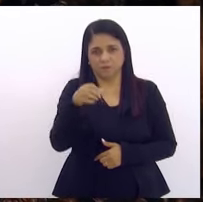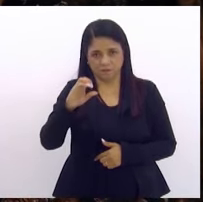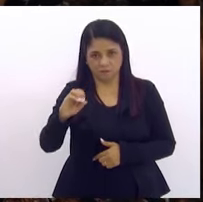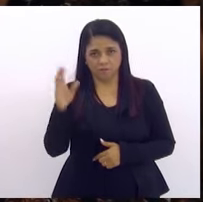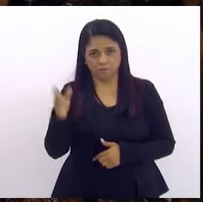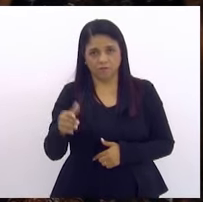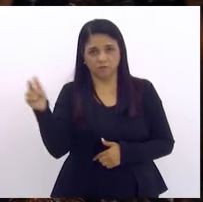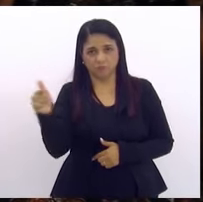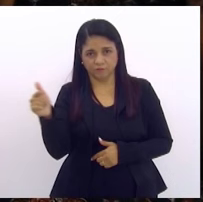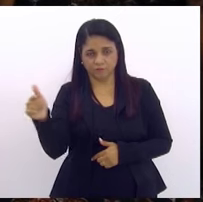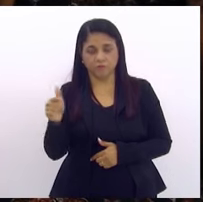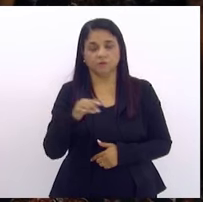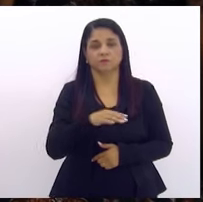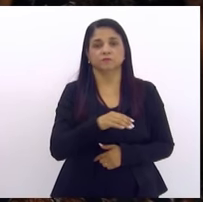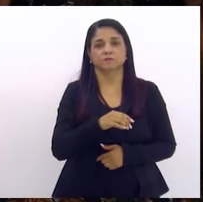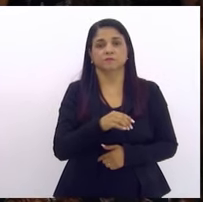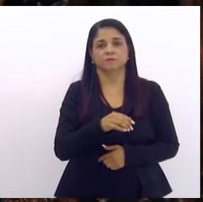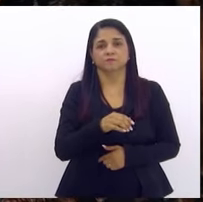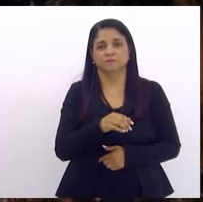5760 de 2022.